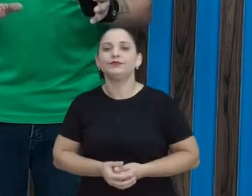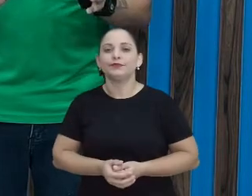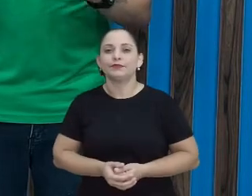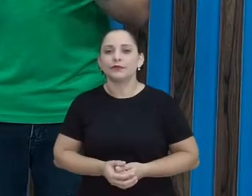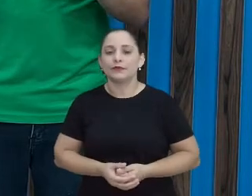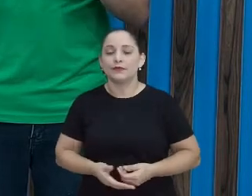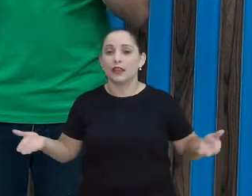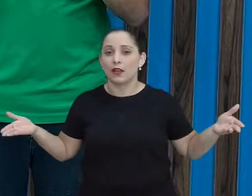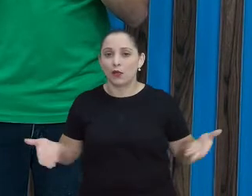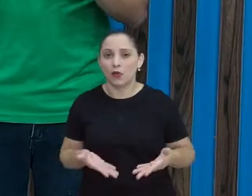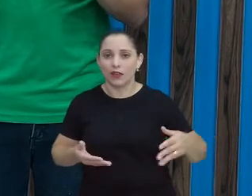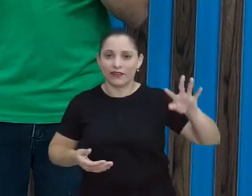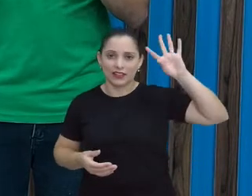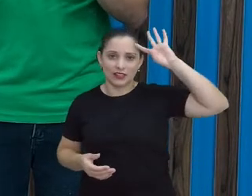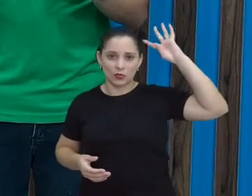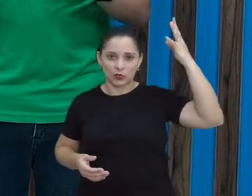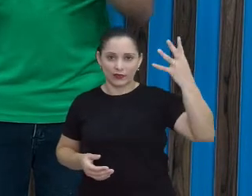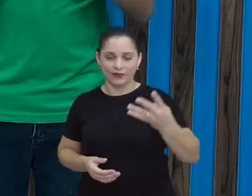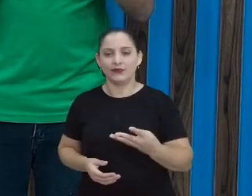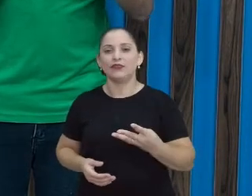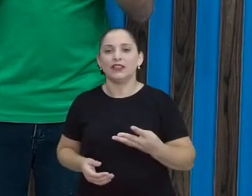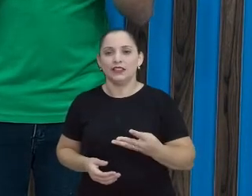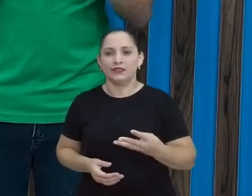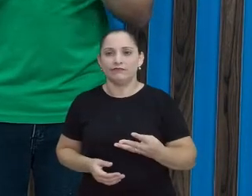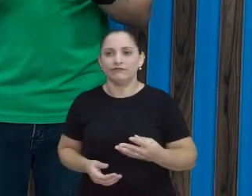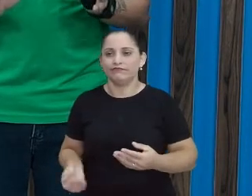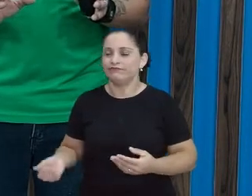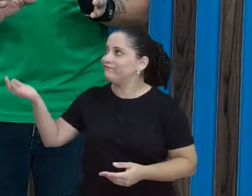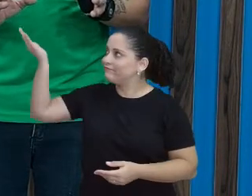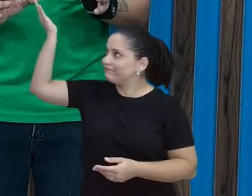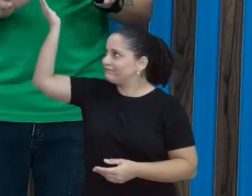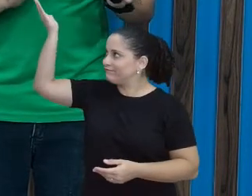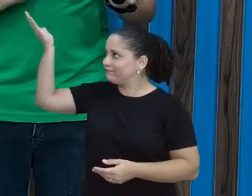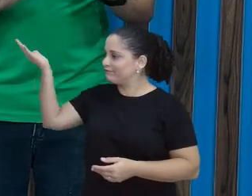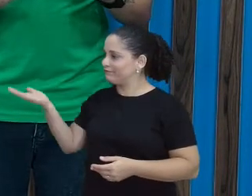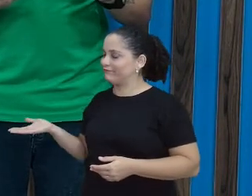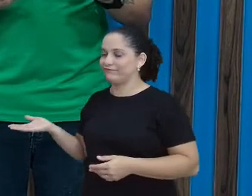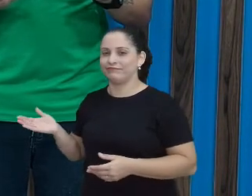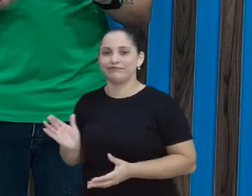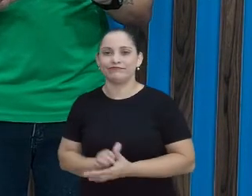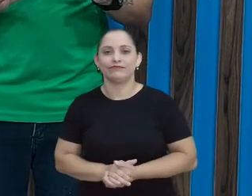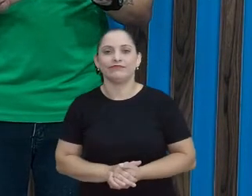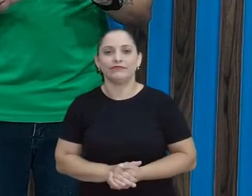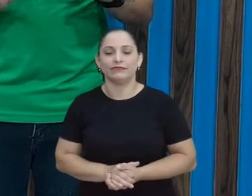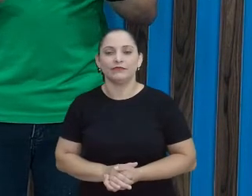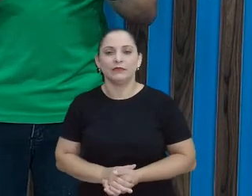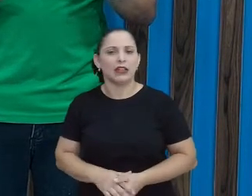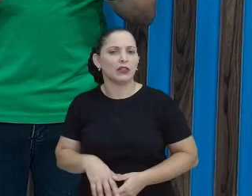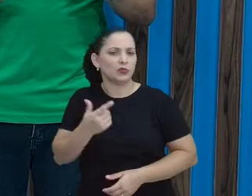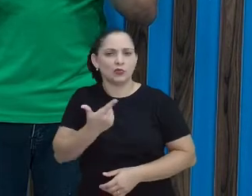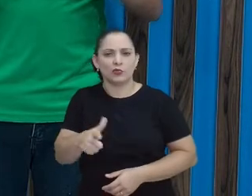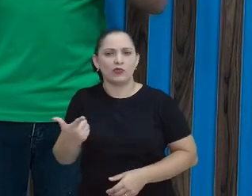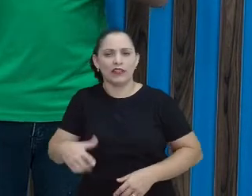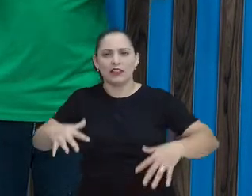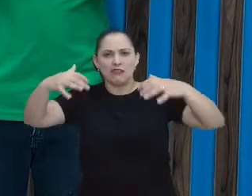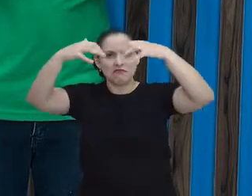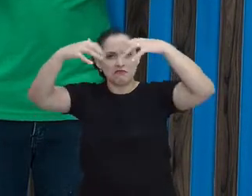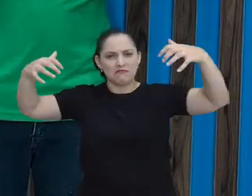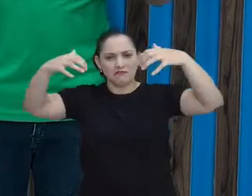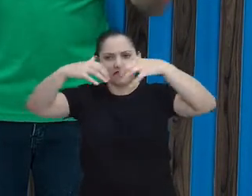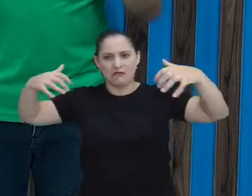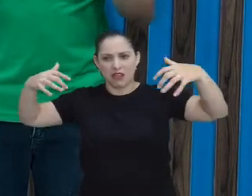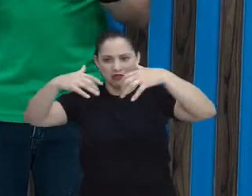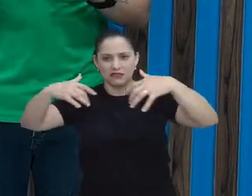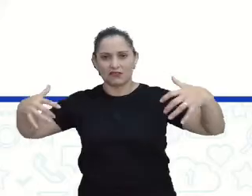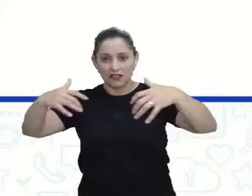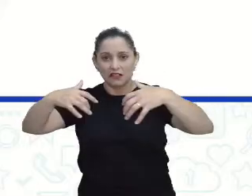vai resolver de forma intuitiva essas situações aí. A gente nem vai fazer distinção se o que está tudo aí que